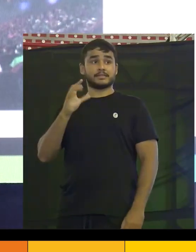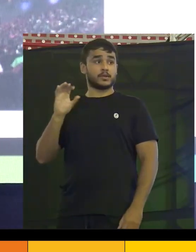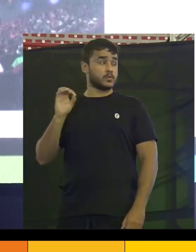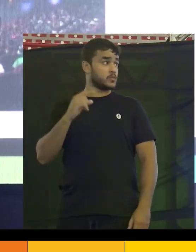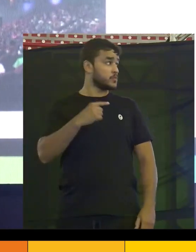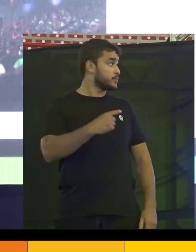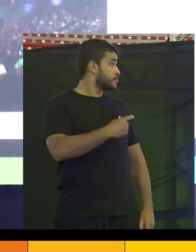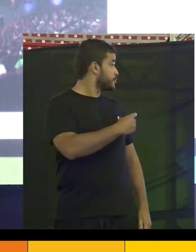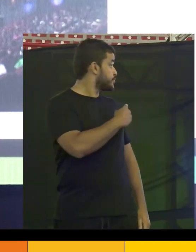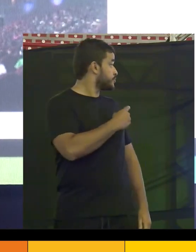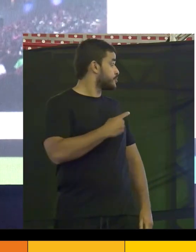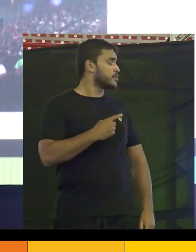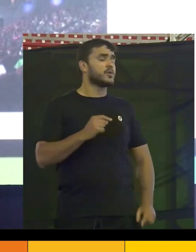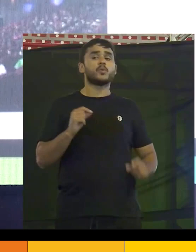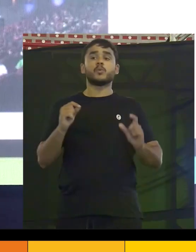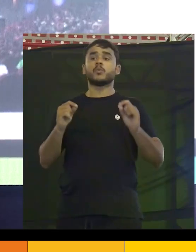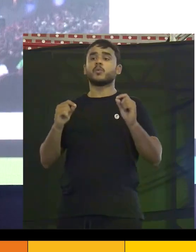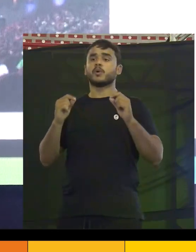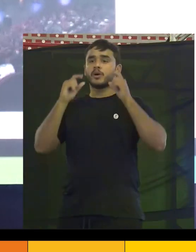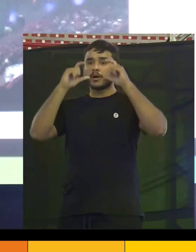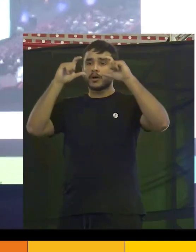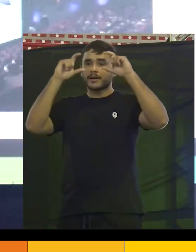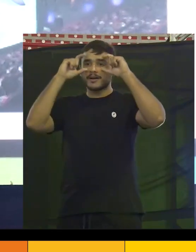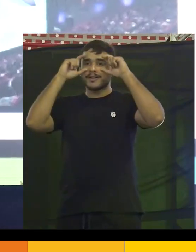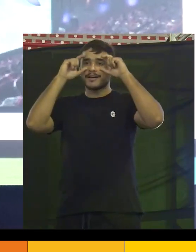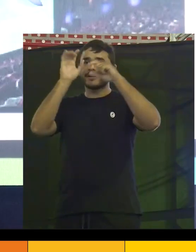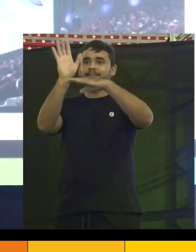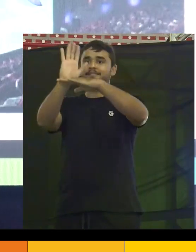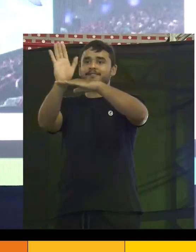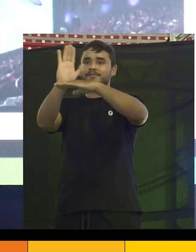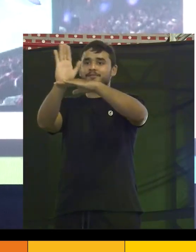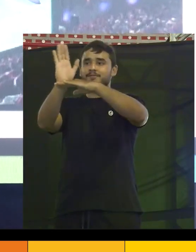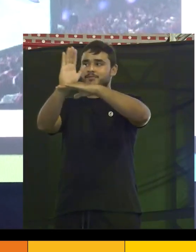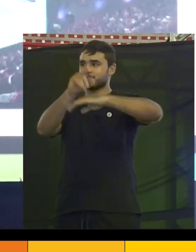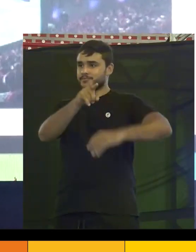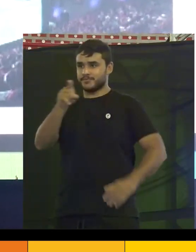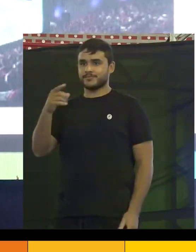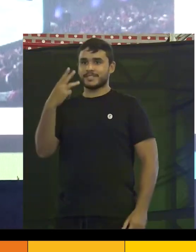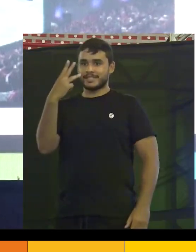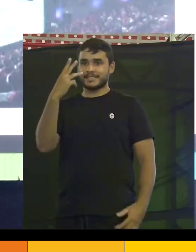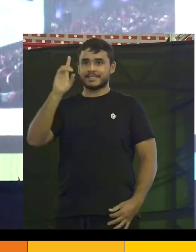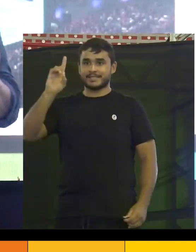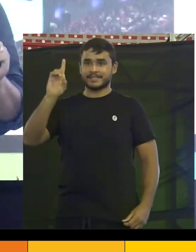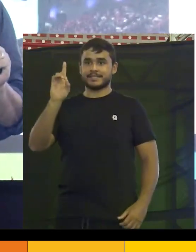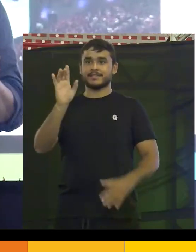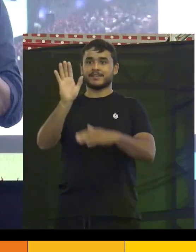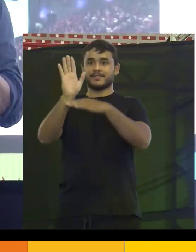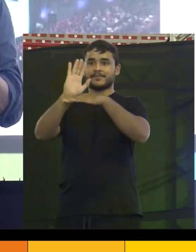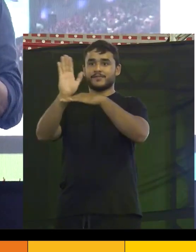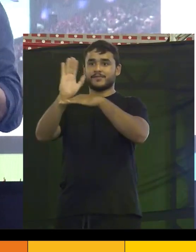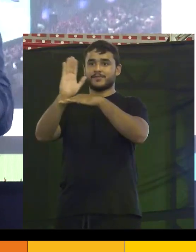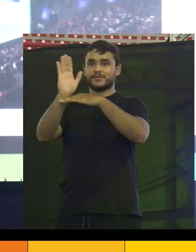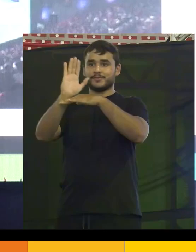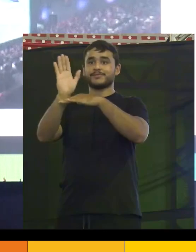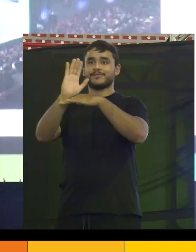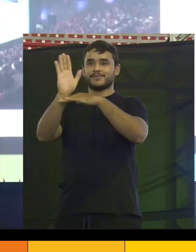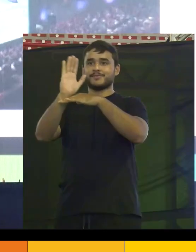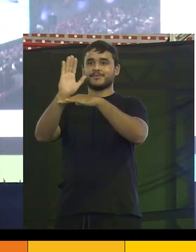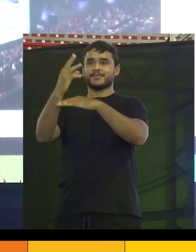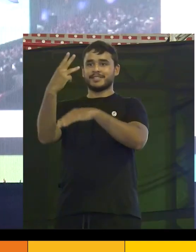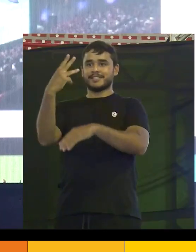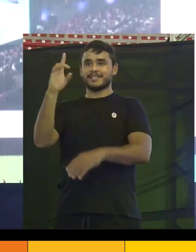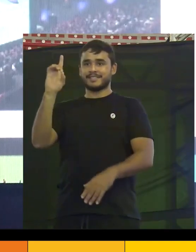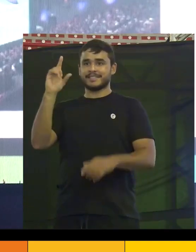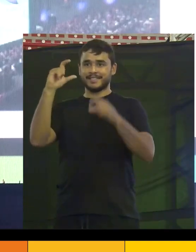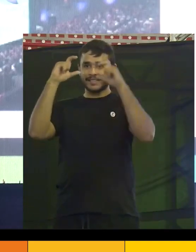ao fenômeno de quem? Da polarização. Aí você tem uma observaçãozinha sobre esse fenômeno. Quais são as